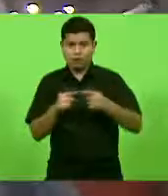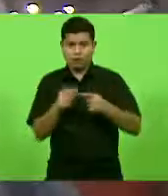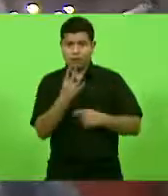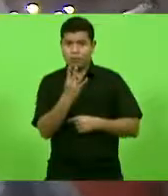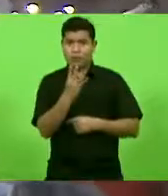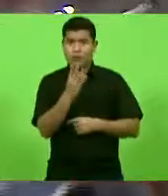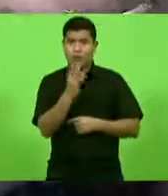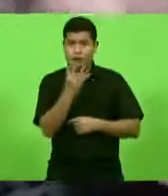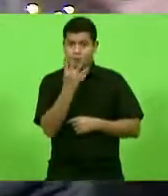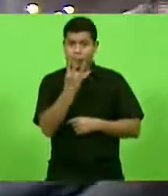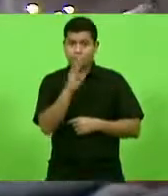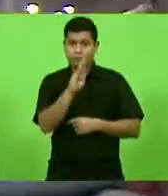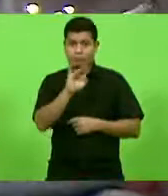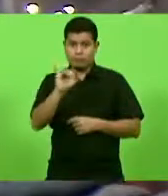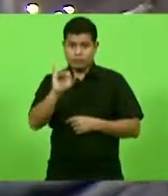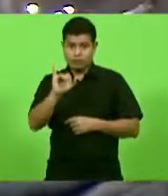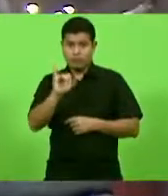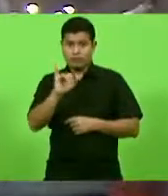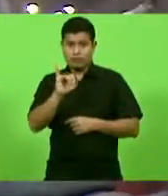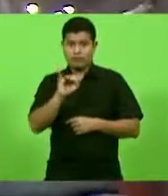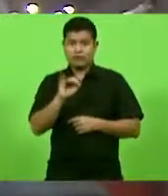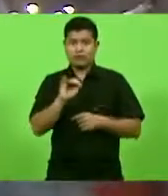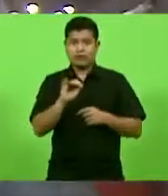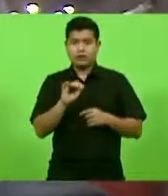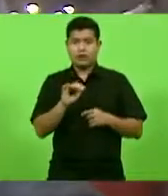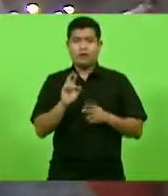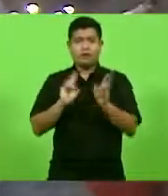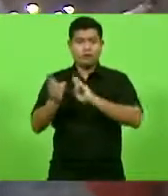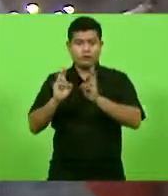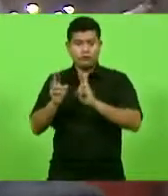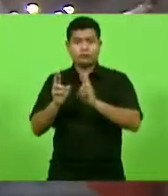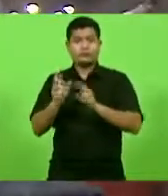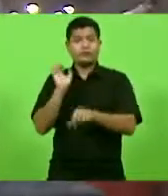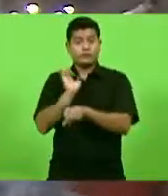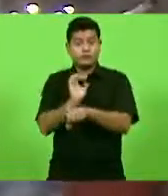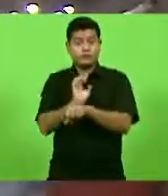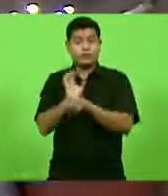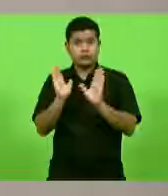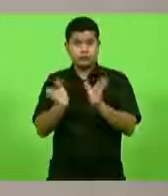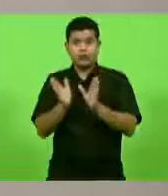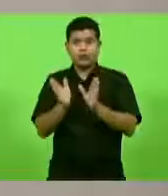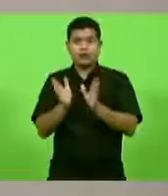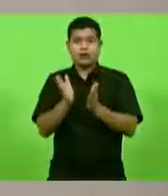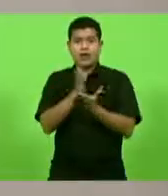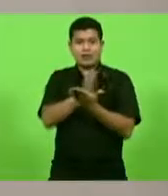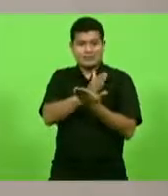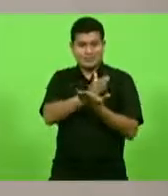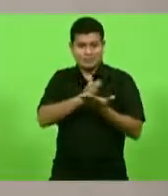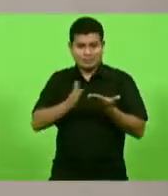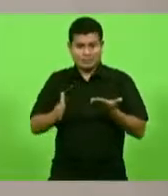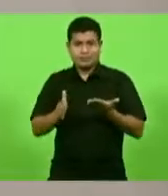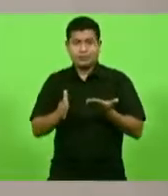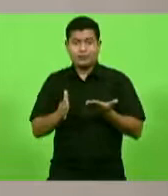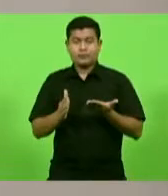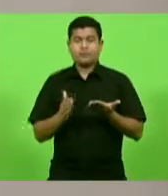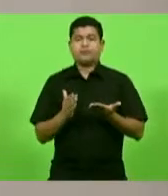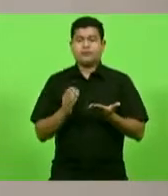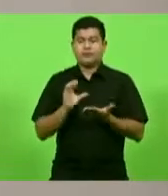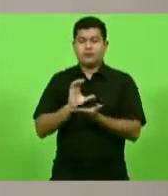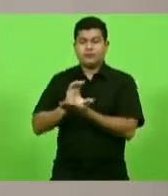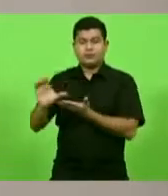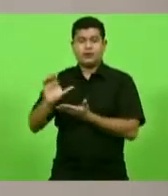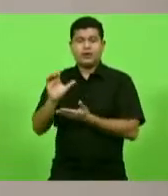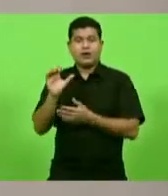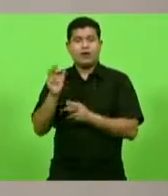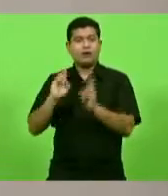Rodovias estaduais. Já separado o dinheiro a ser aplicado nas rodovias federais. Para discutir a matéria, com a palavra o